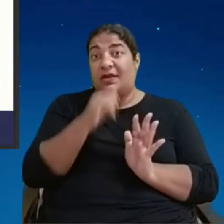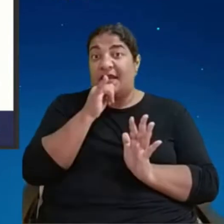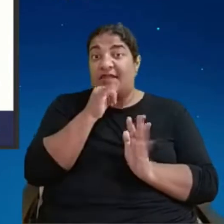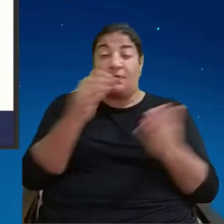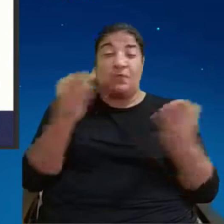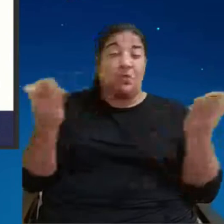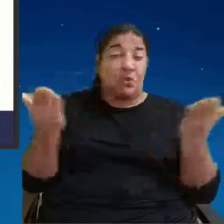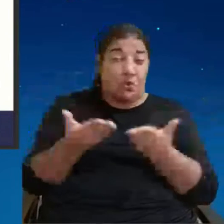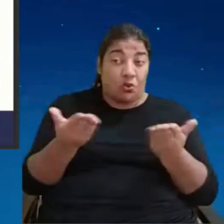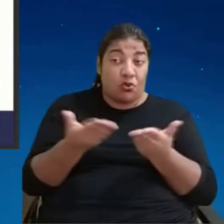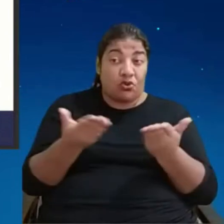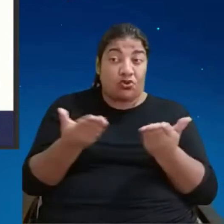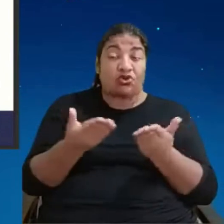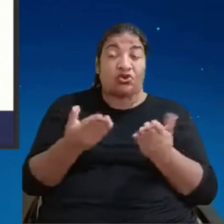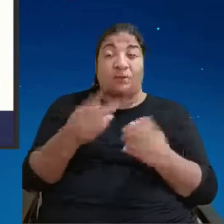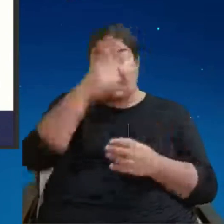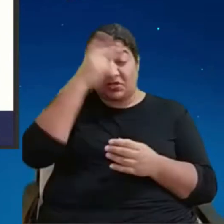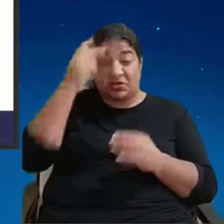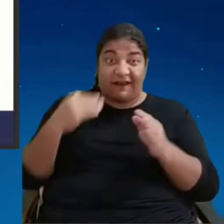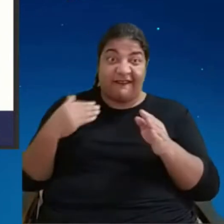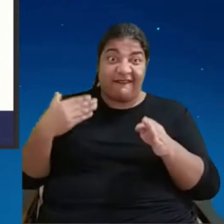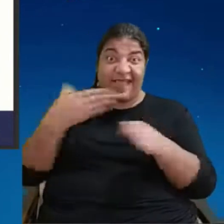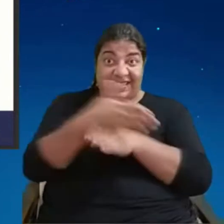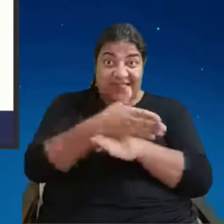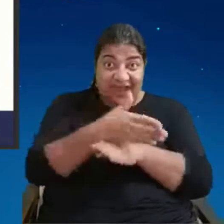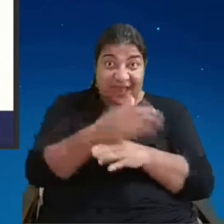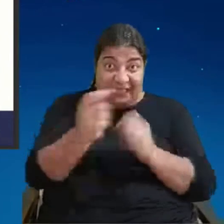gente antes, eles analisam a gente